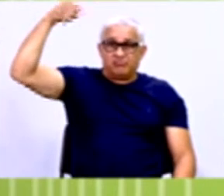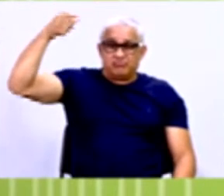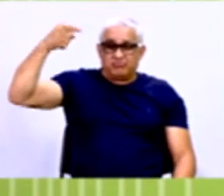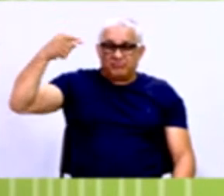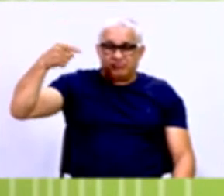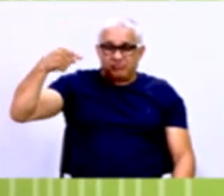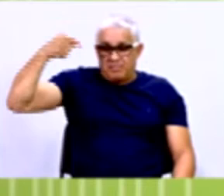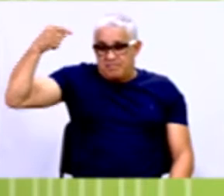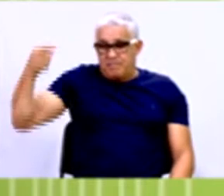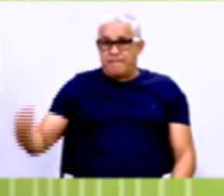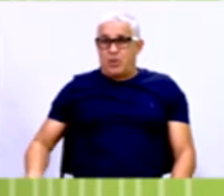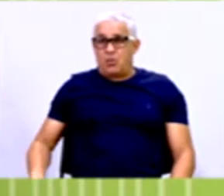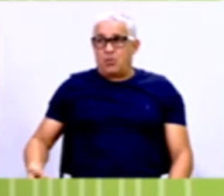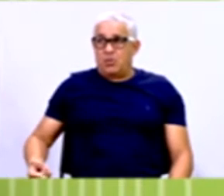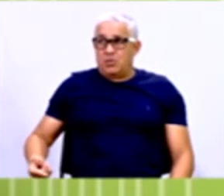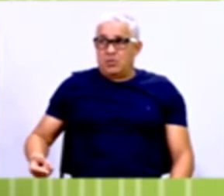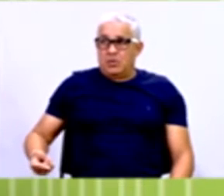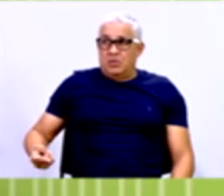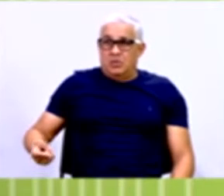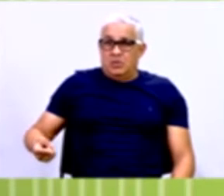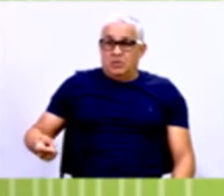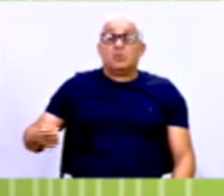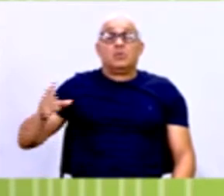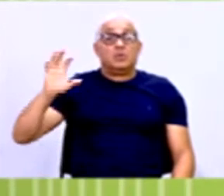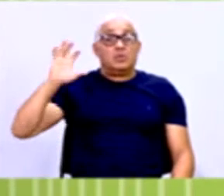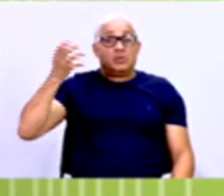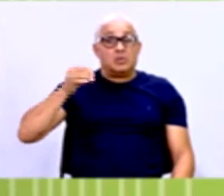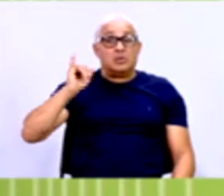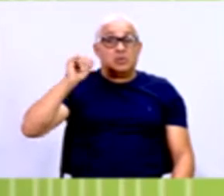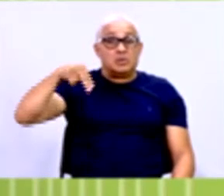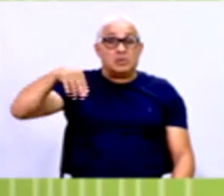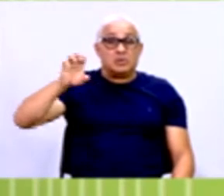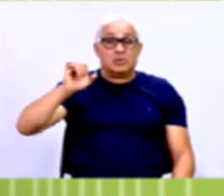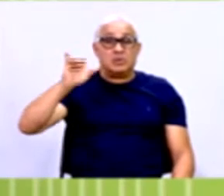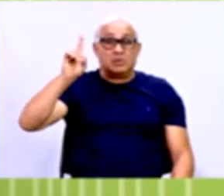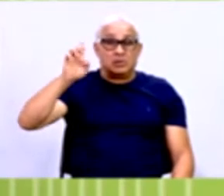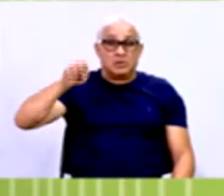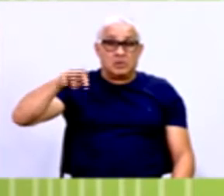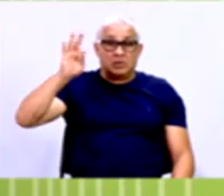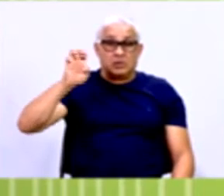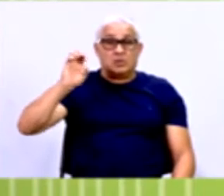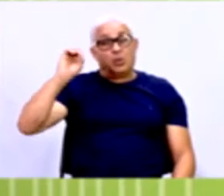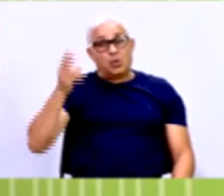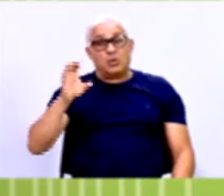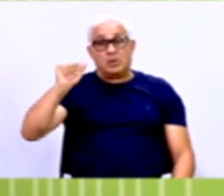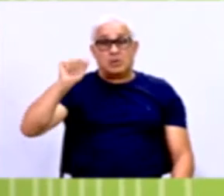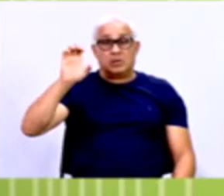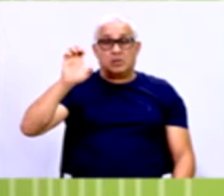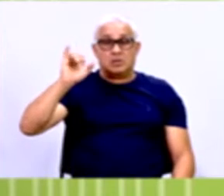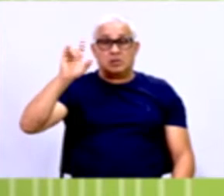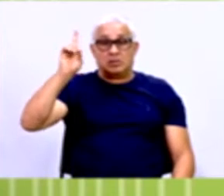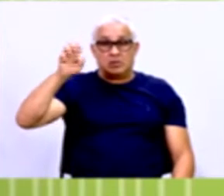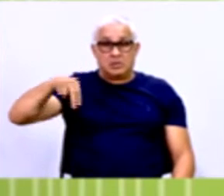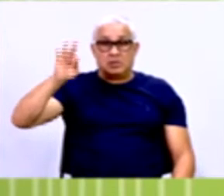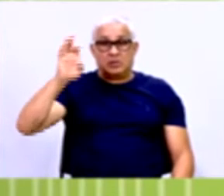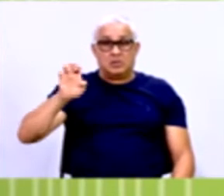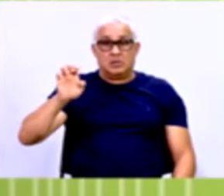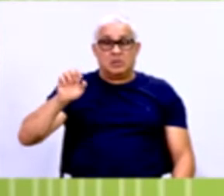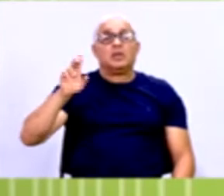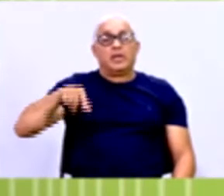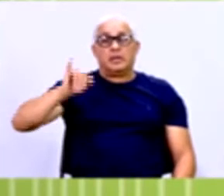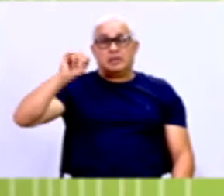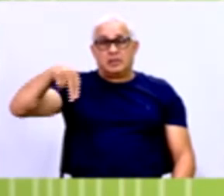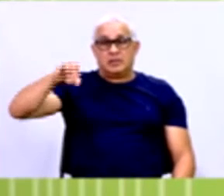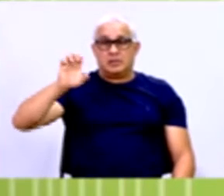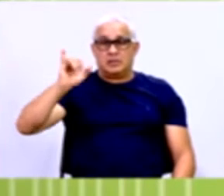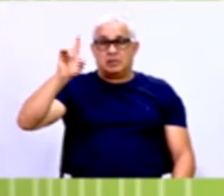Caiu do meu lado. Foi o quê? Um acidente ou um incidente? Foi um incidente. Não aconteceu nenhum tipo de dano à